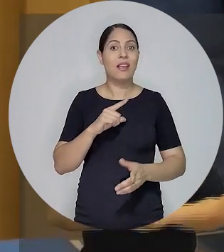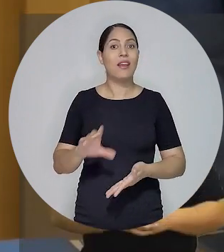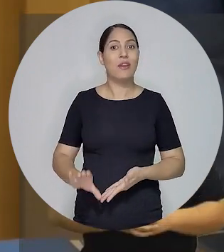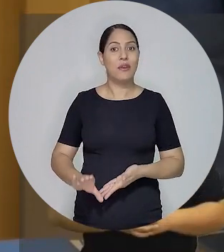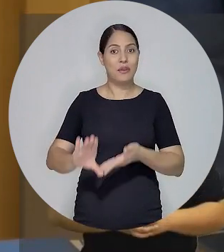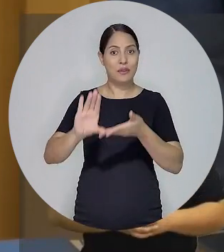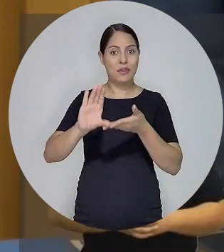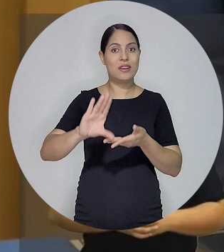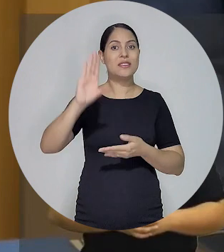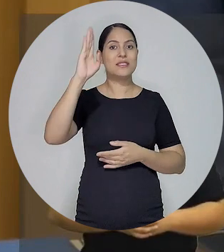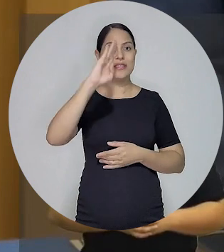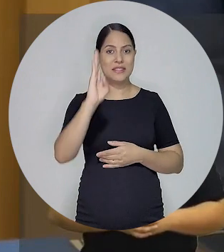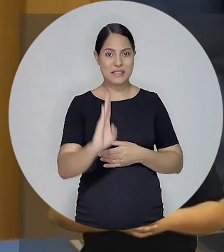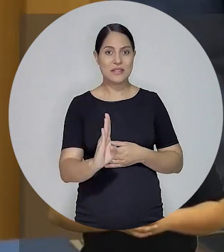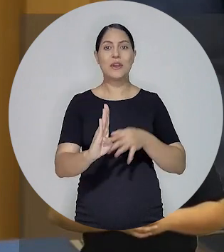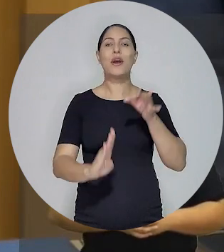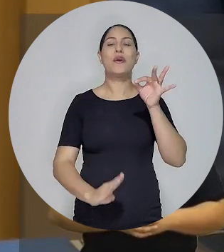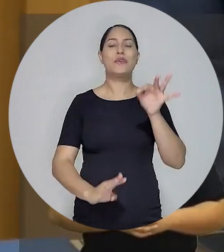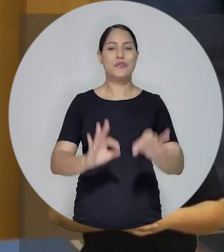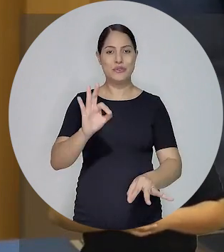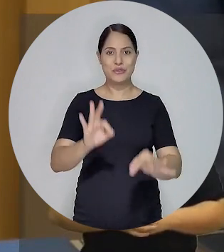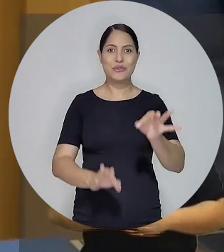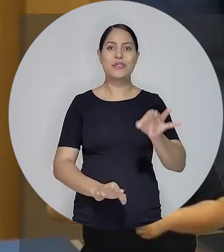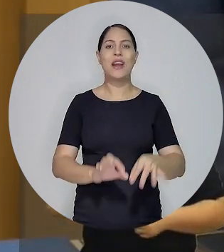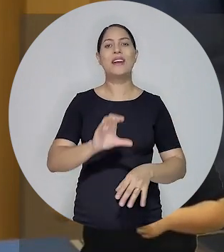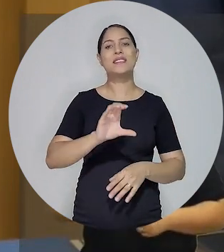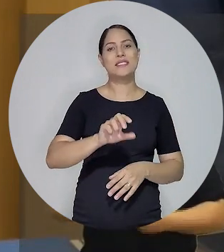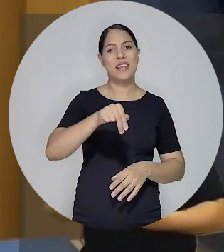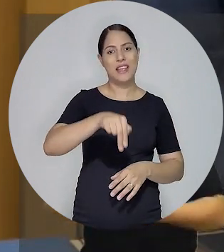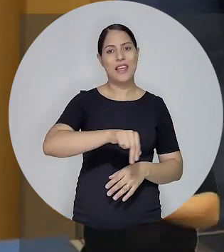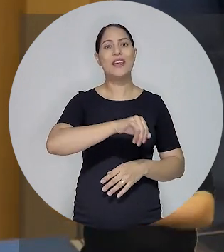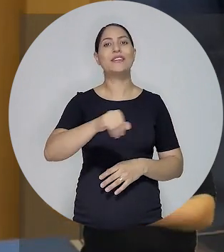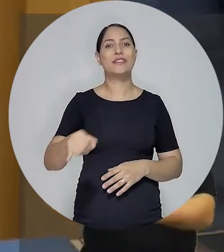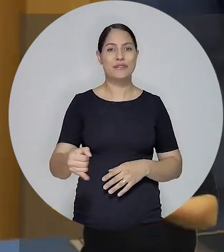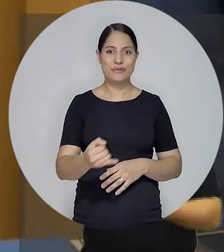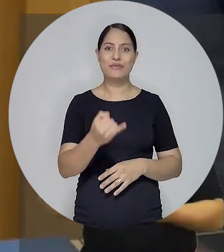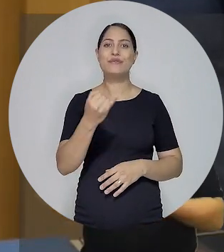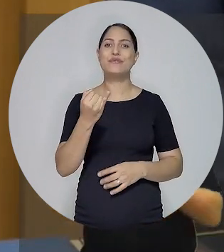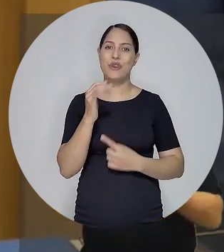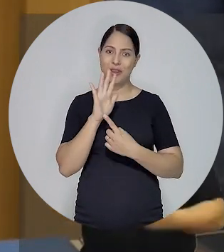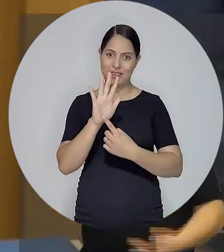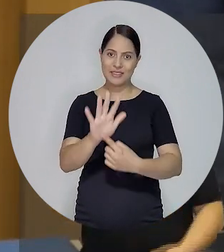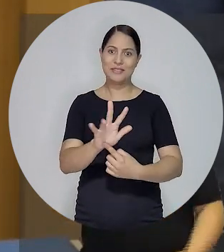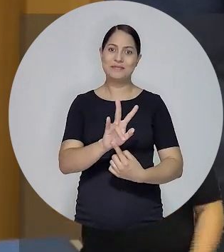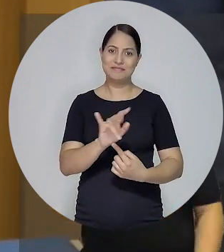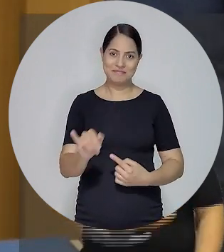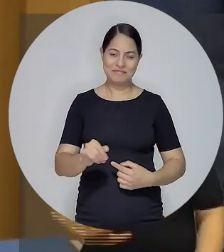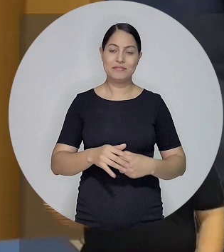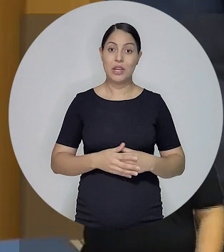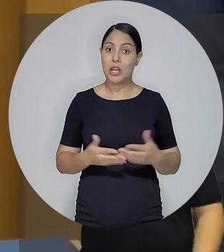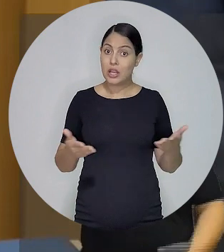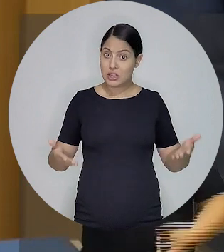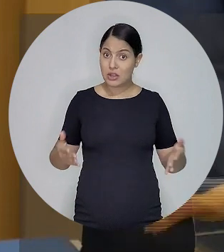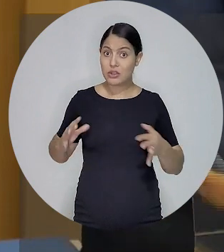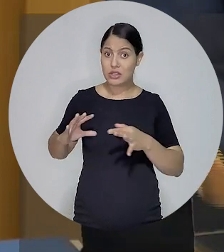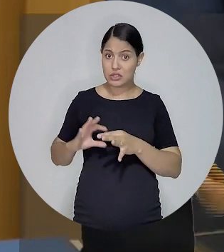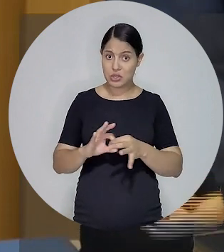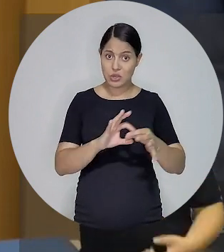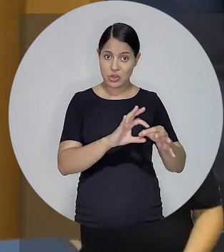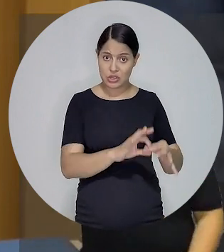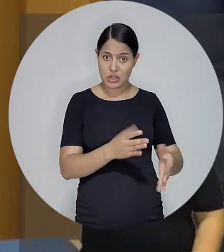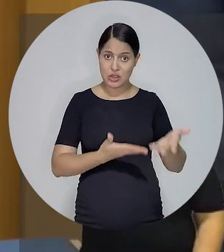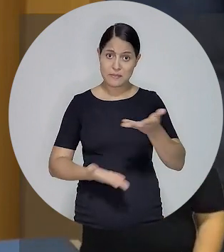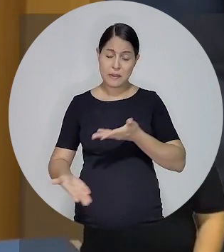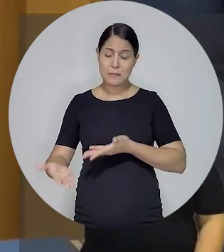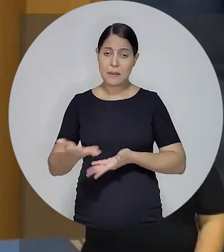serão apresentadas ao Conselho Nacional de Justiça, CNJ. Por